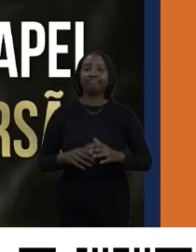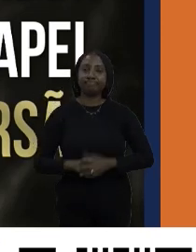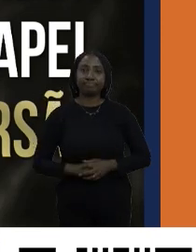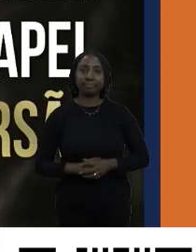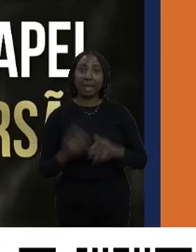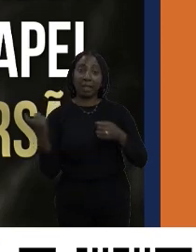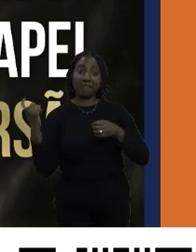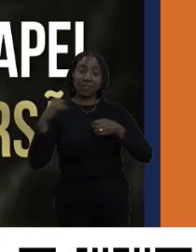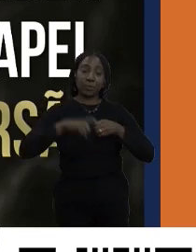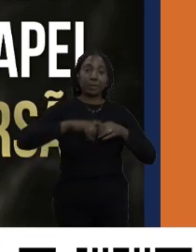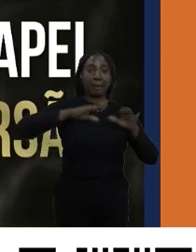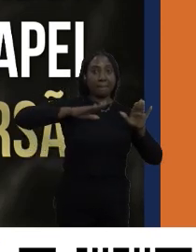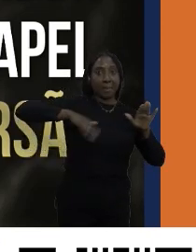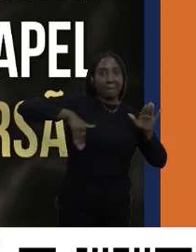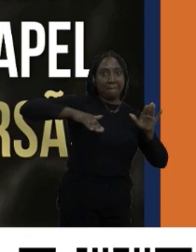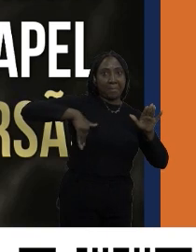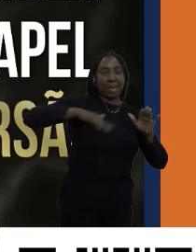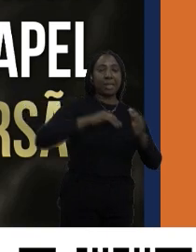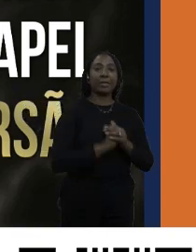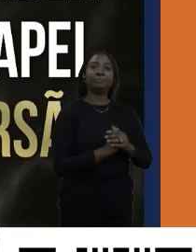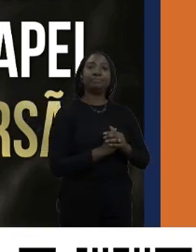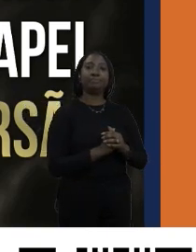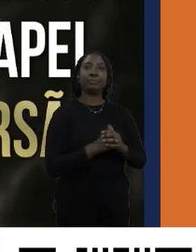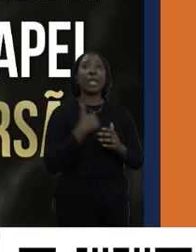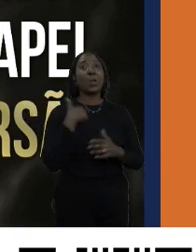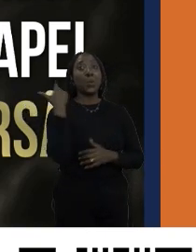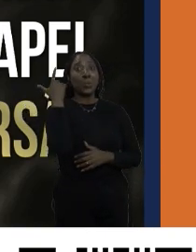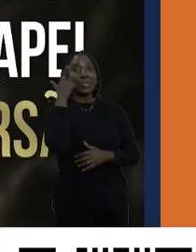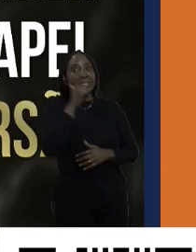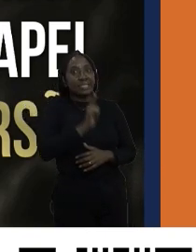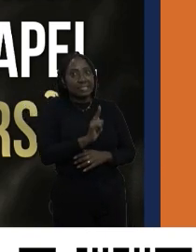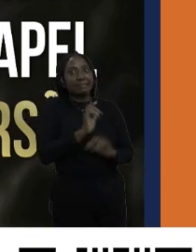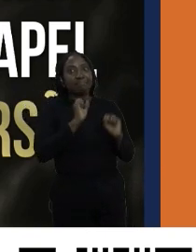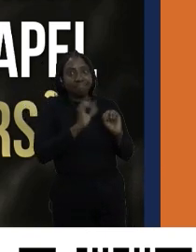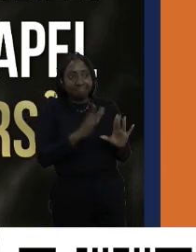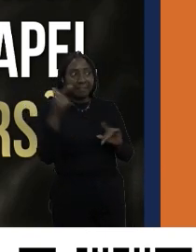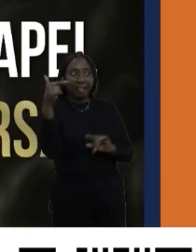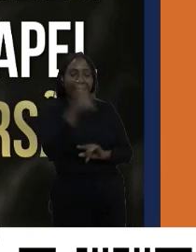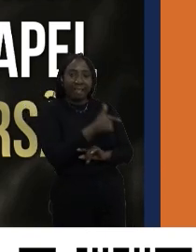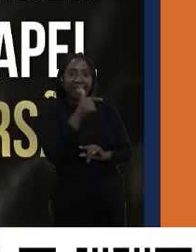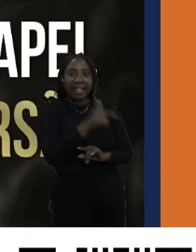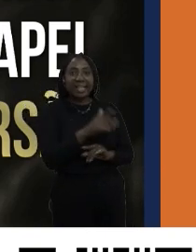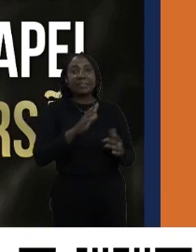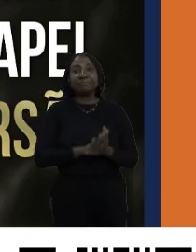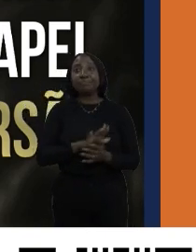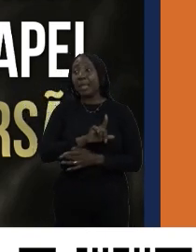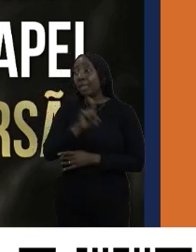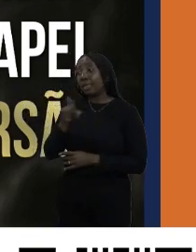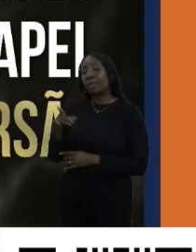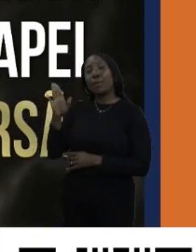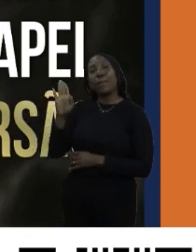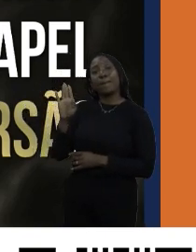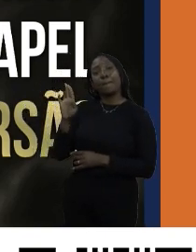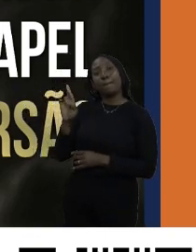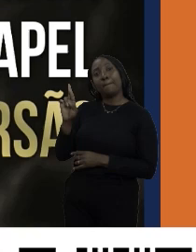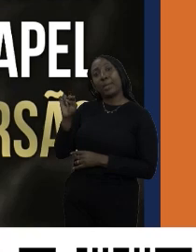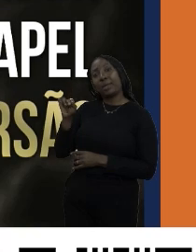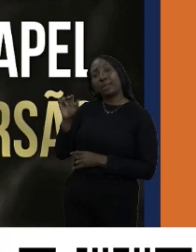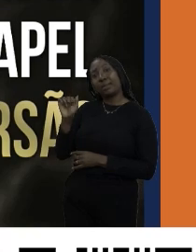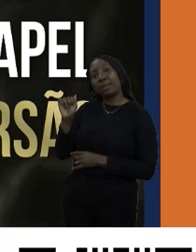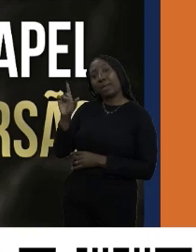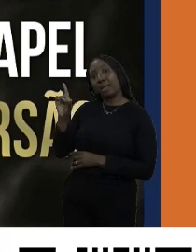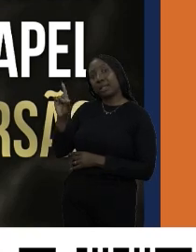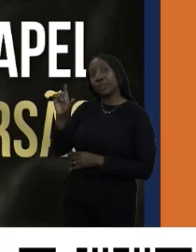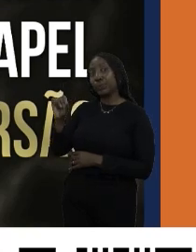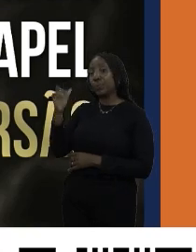Tandy volta para a praia, é tricampeão mundial com o Emanuel. Falei, ainda bem que não te atrapalhei muito tempo. E o Bernardinho assumiu a seleção brasileira. Eu pego o telefone e ligo para